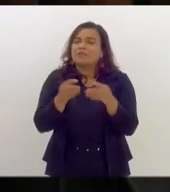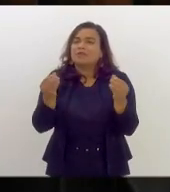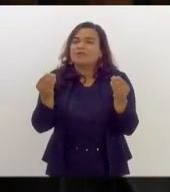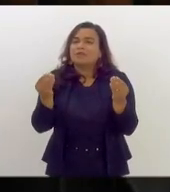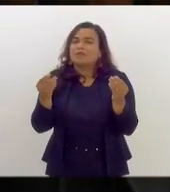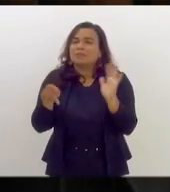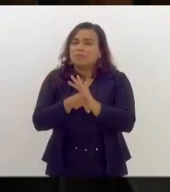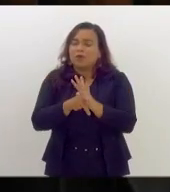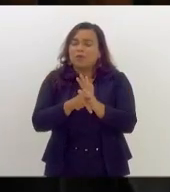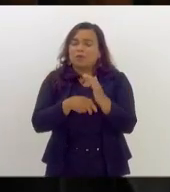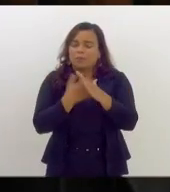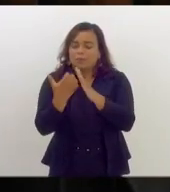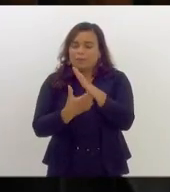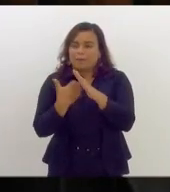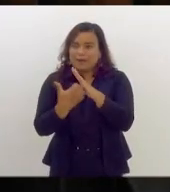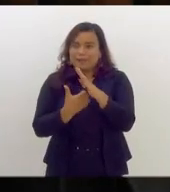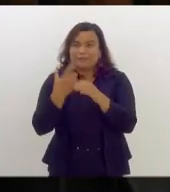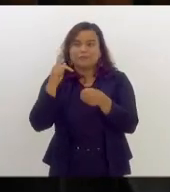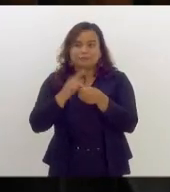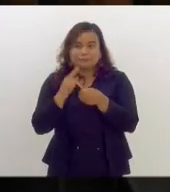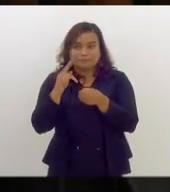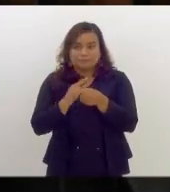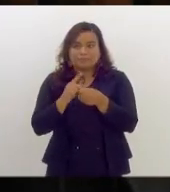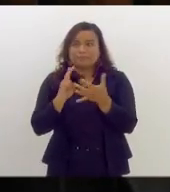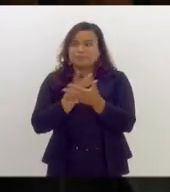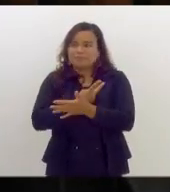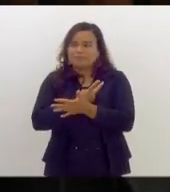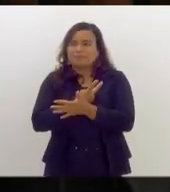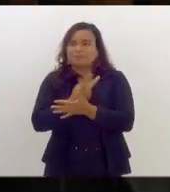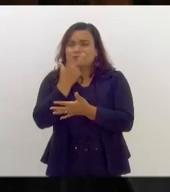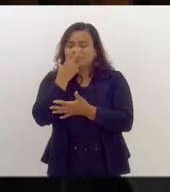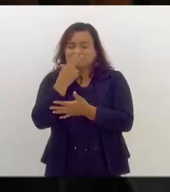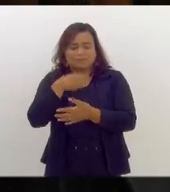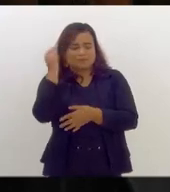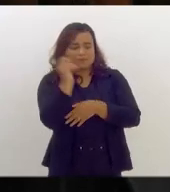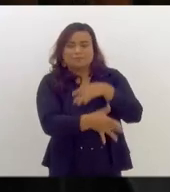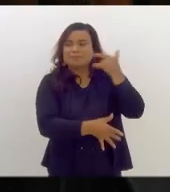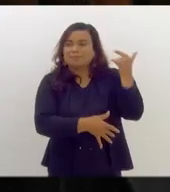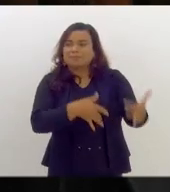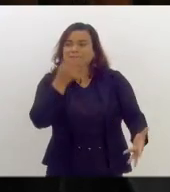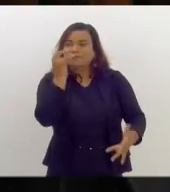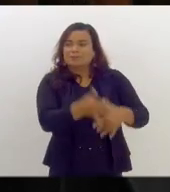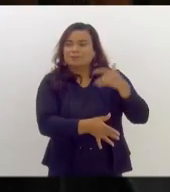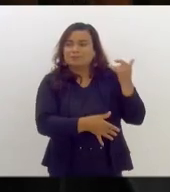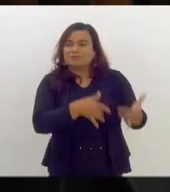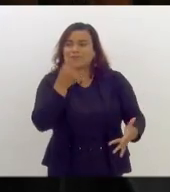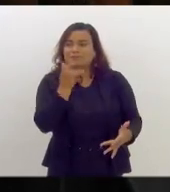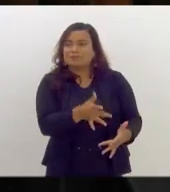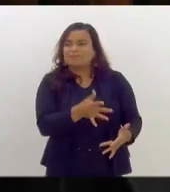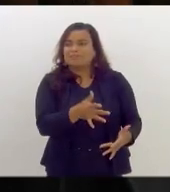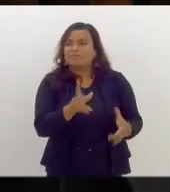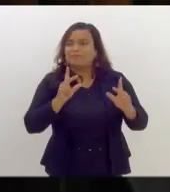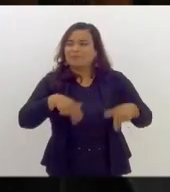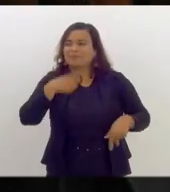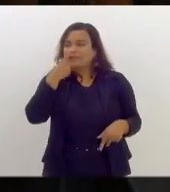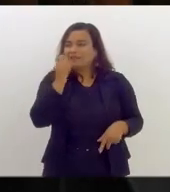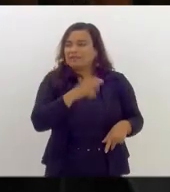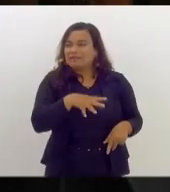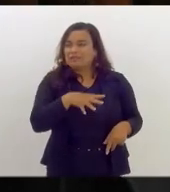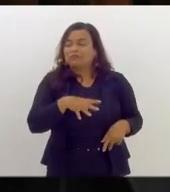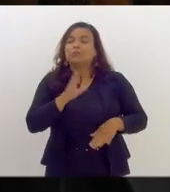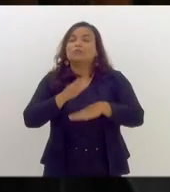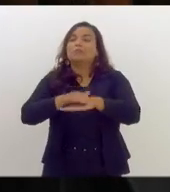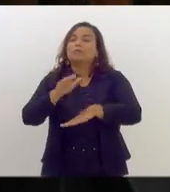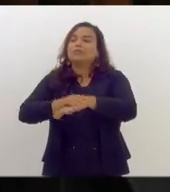da Petrobras foram jogados fora enterrado pela má